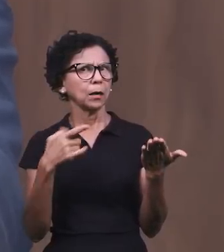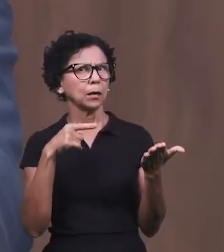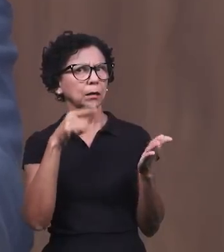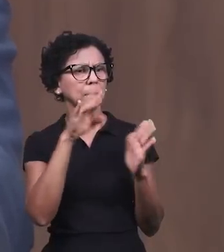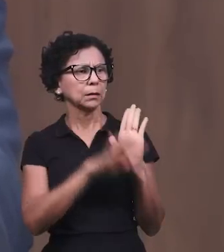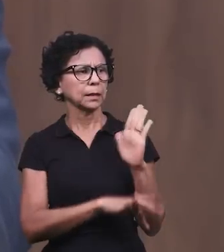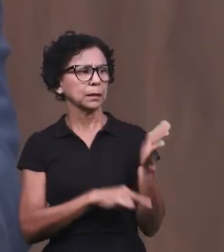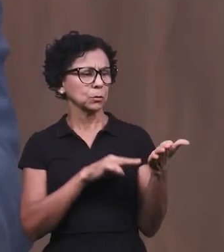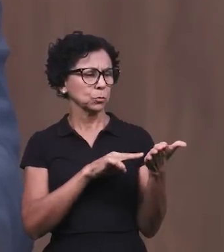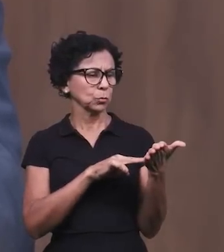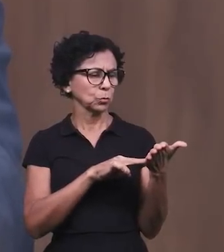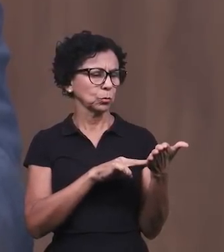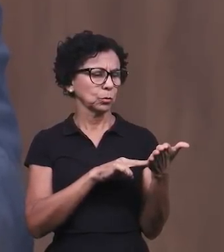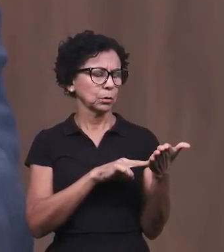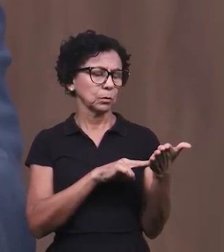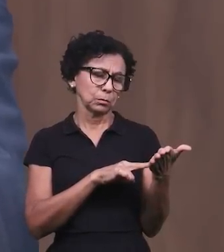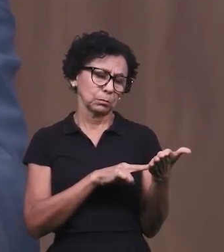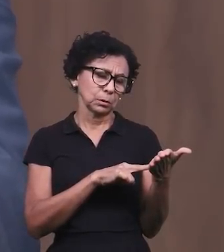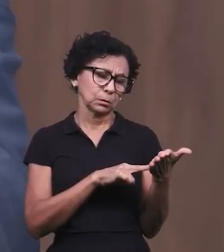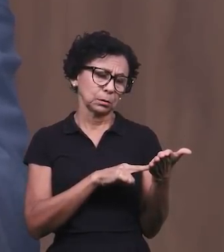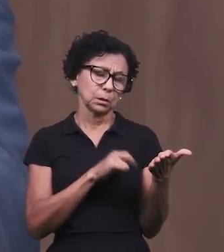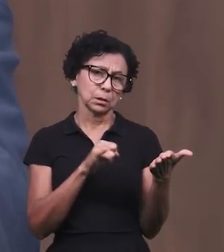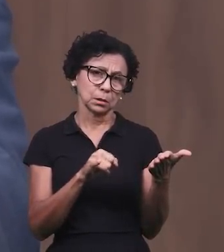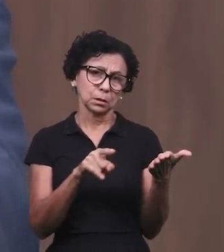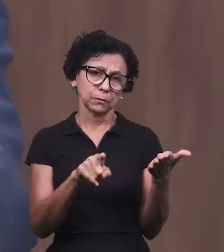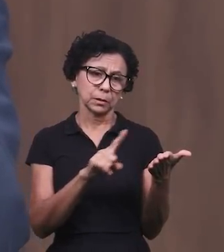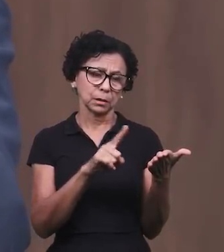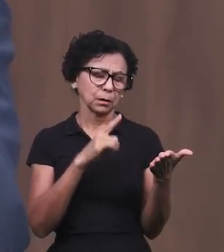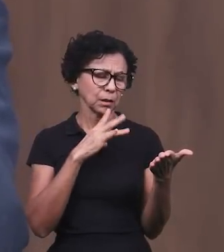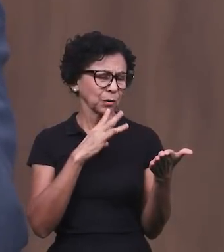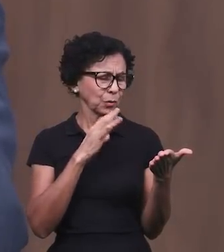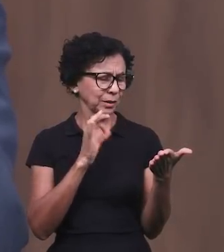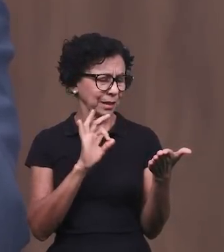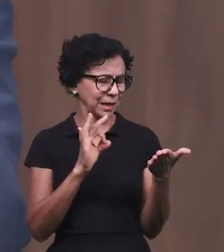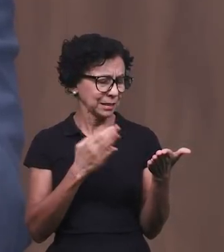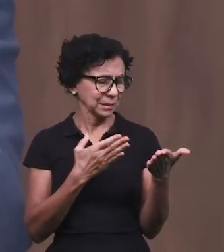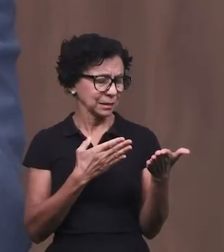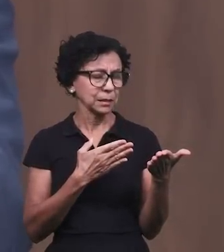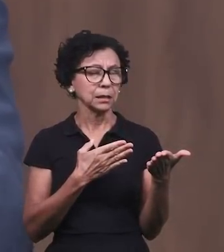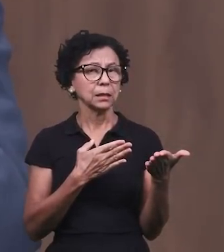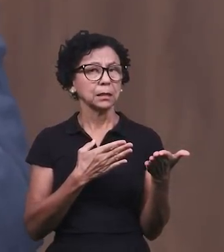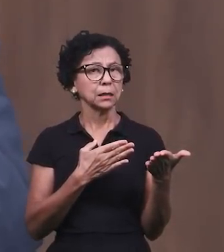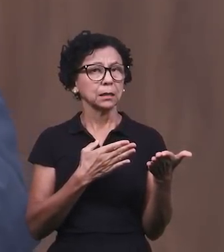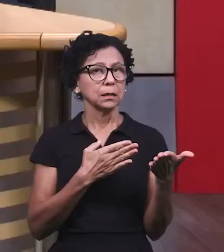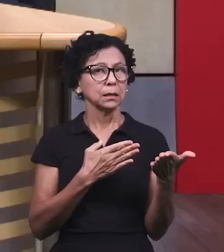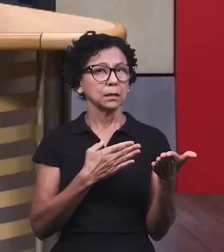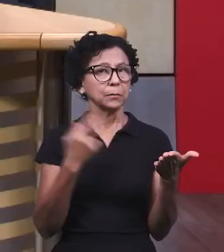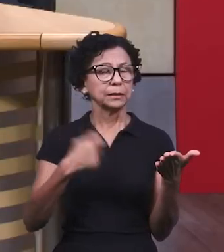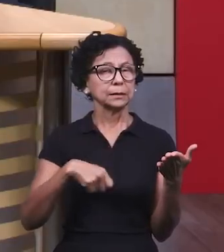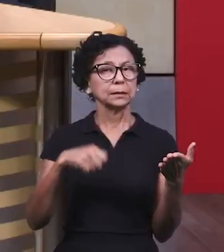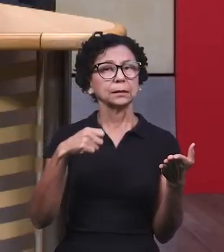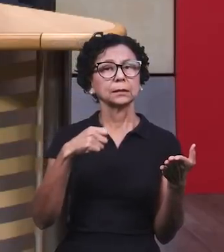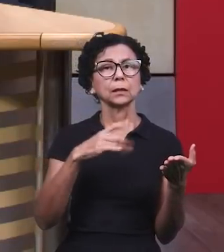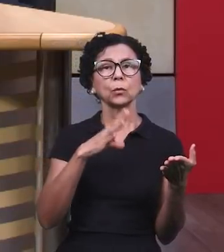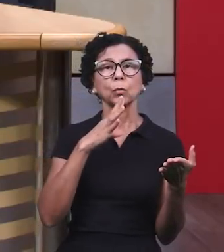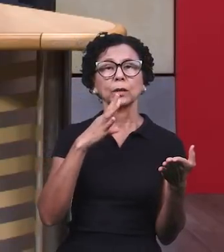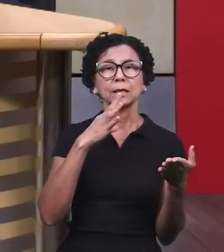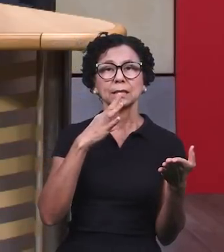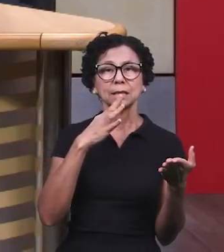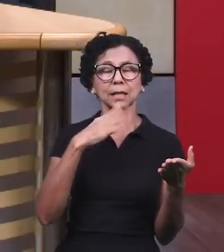vai além da letra. Se você não conhece a letra, você tem que conhecer a letra para depois ir além da letra. Uma coisa extraordinária. A gente